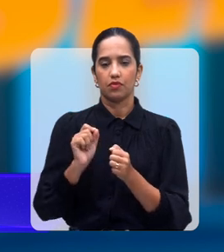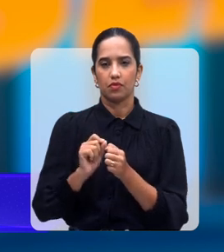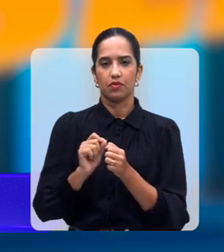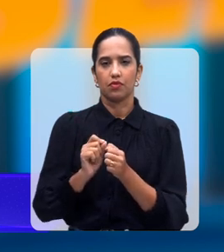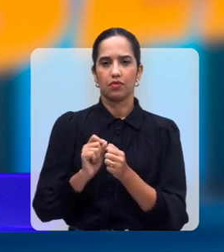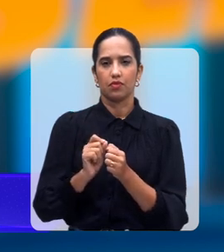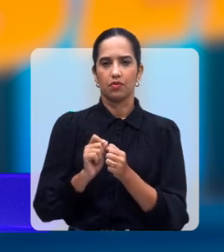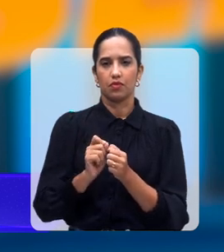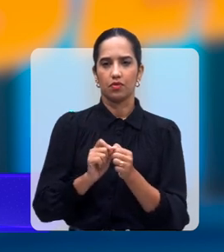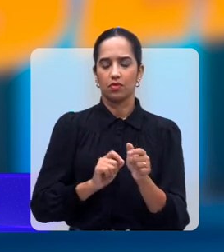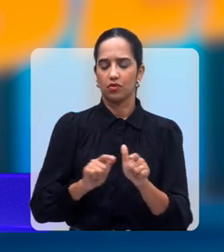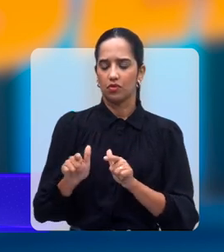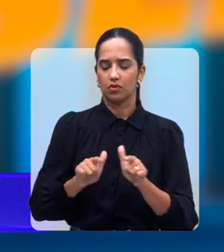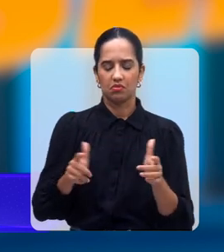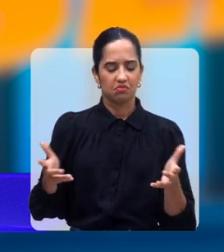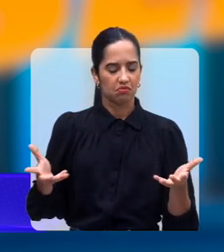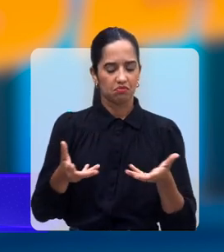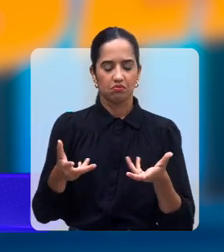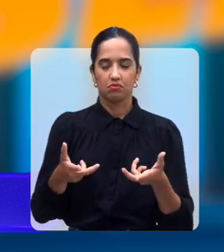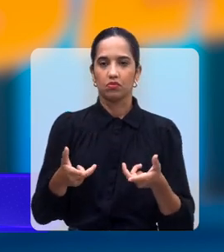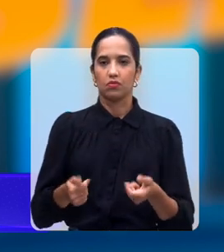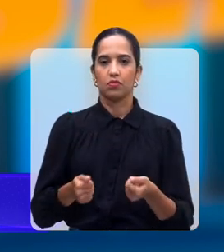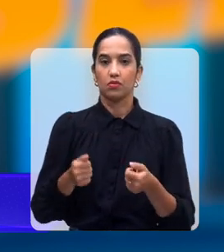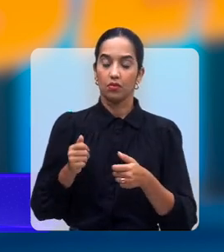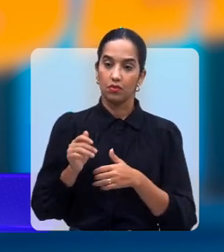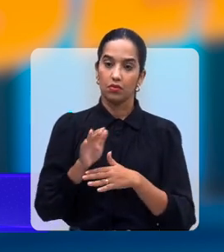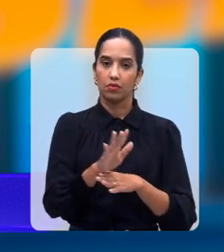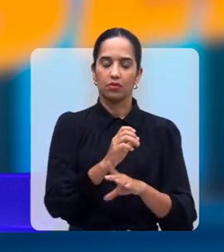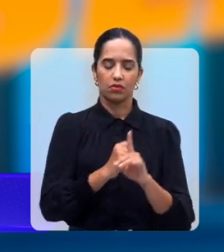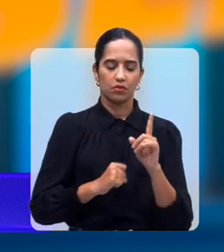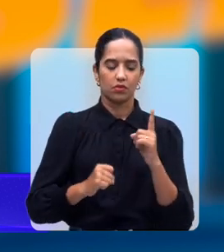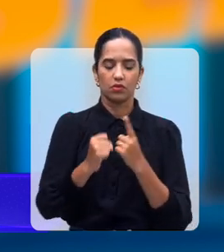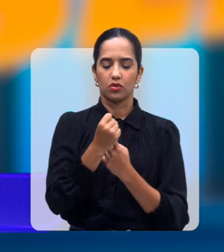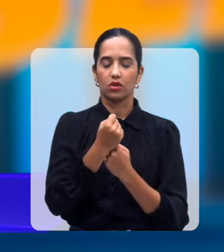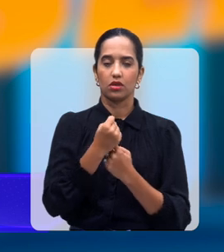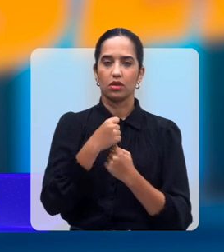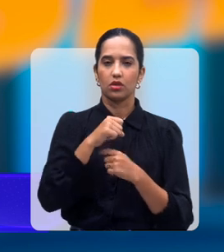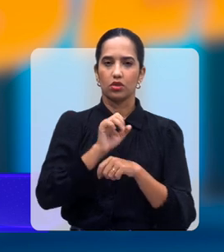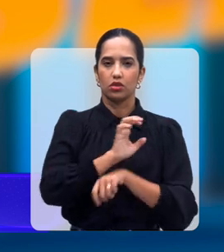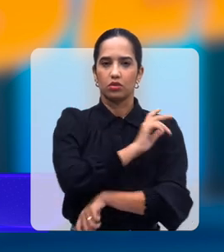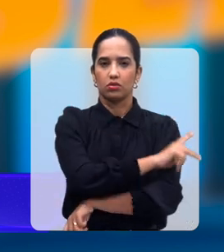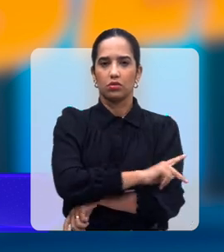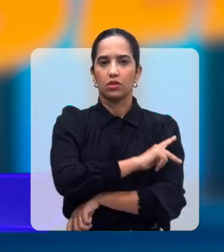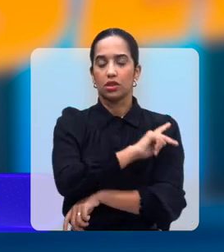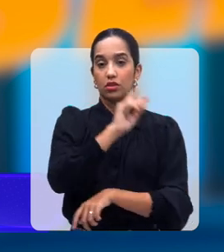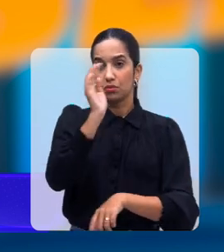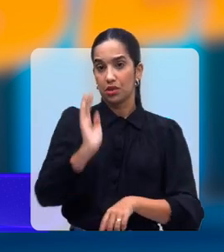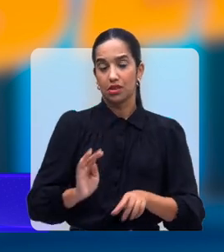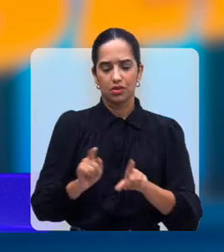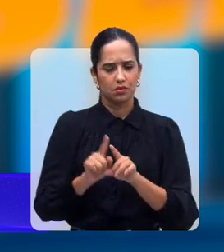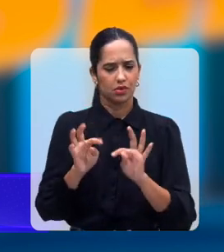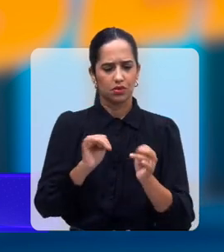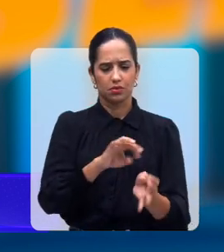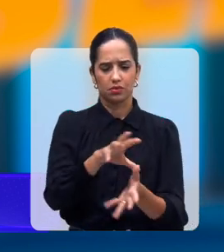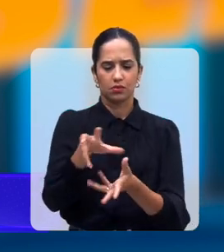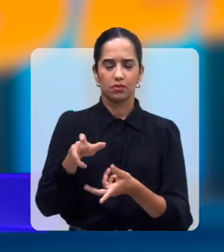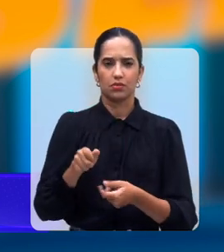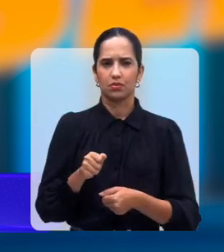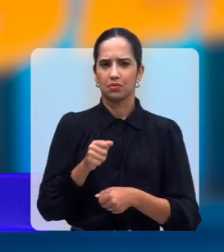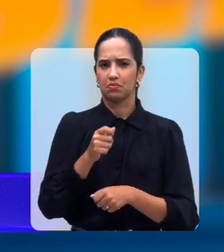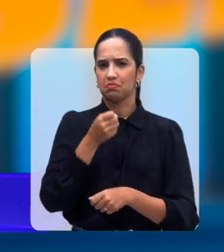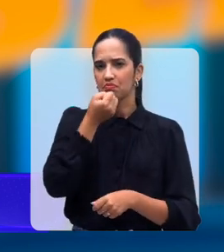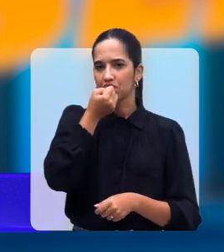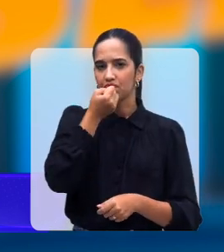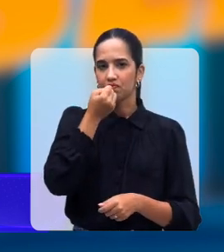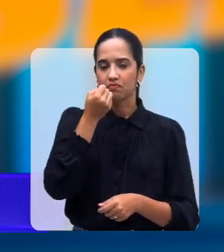fez um bem enorme para a sociedade piauiense, a sociedade brasileira e a humanidade como um todo, né? Foi